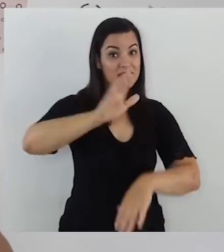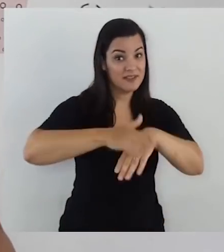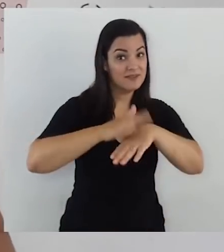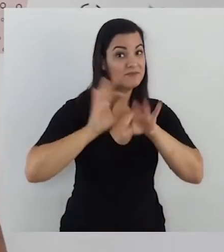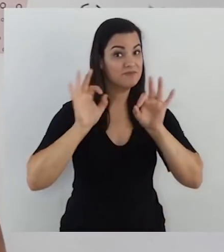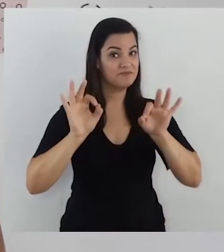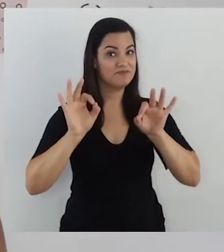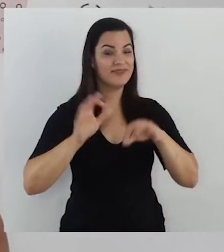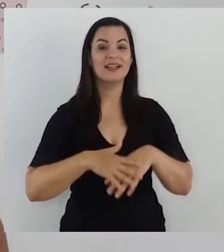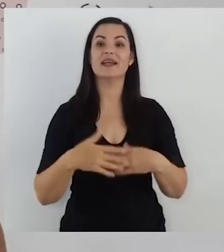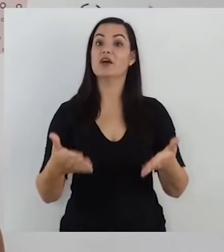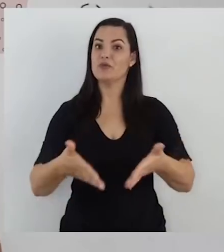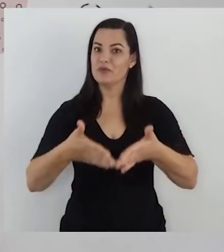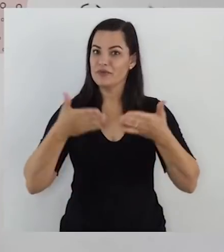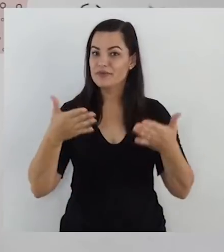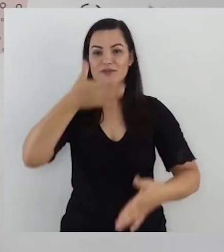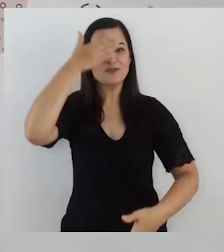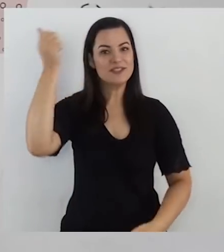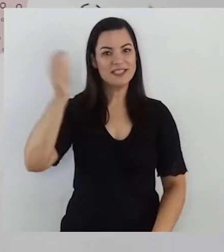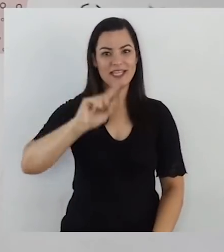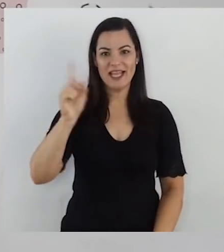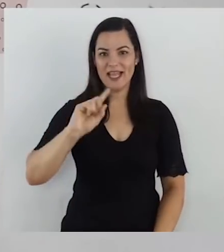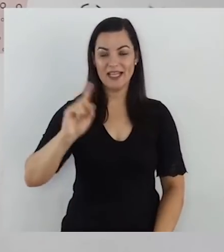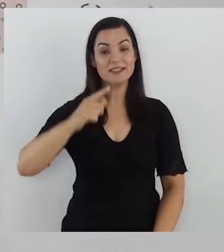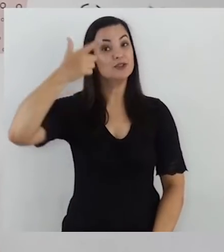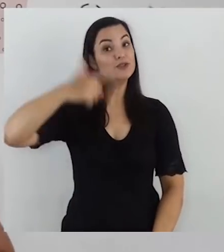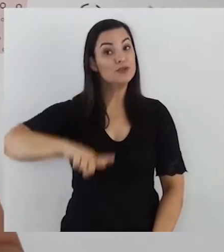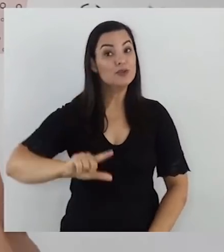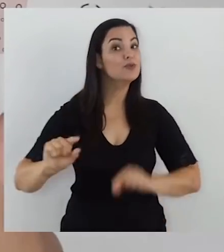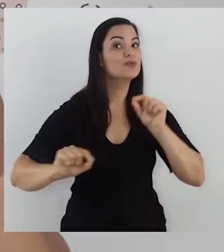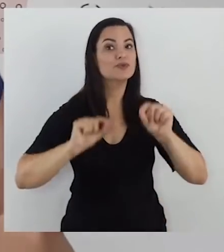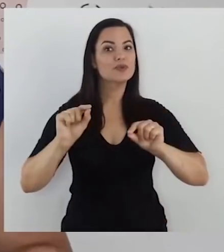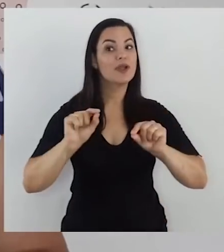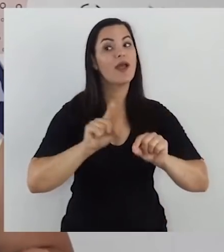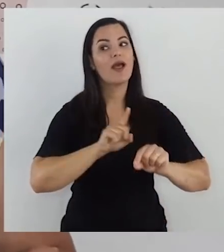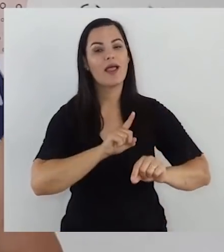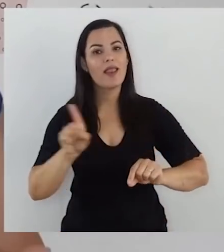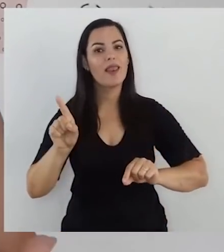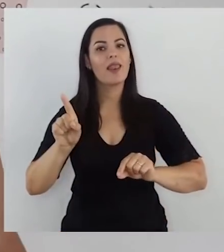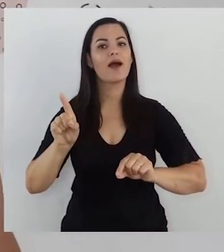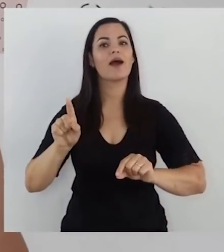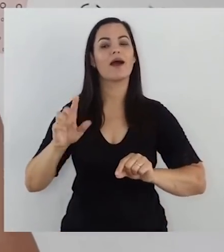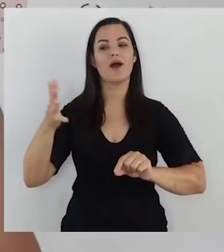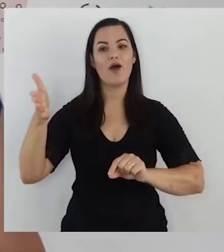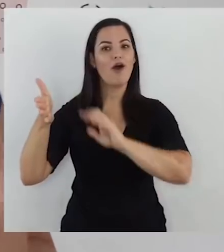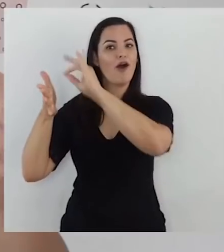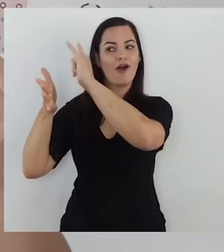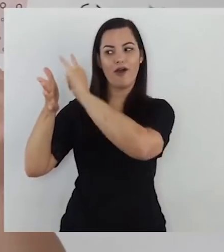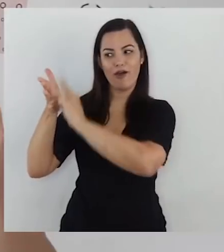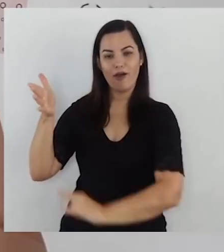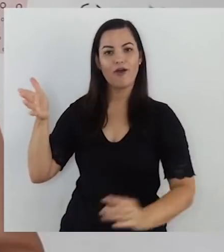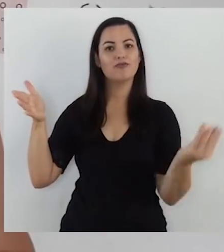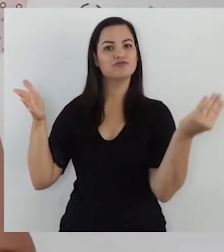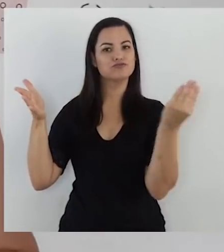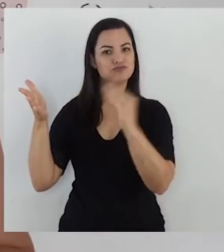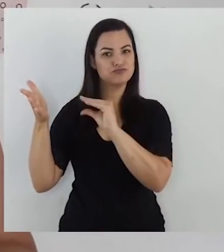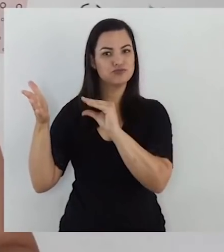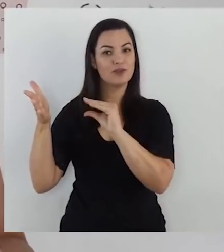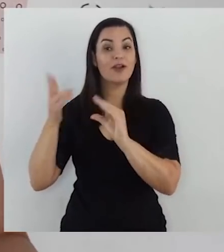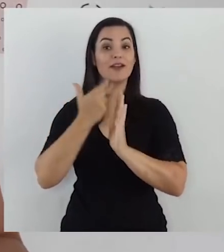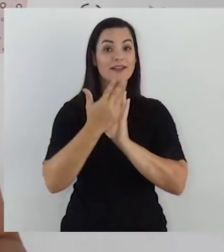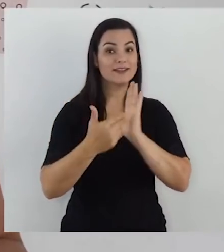vocês. Não se esqueçam mais uma vez de publicarem lá no formulário o